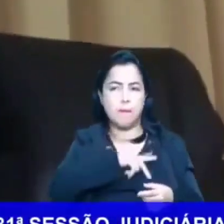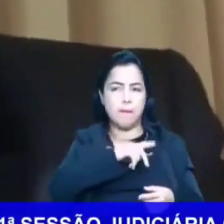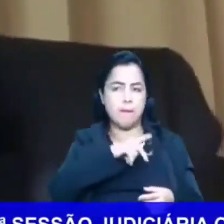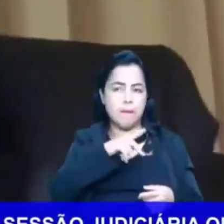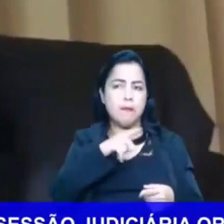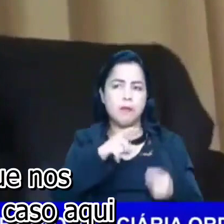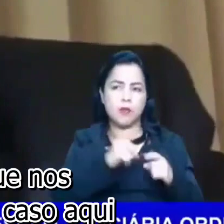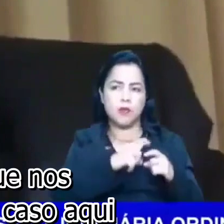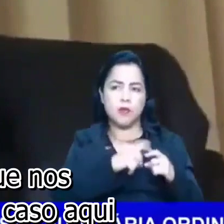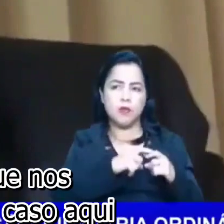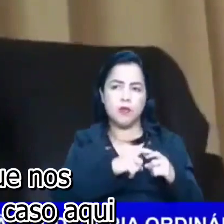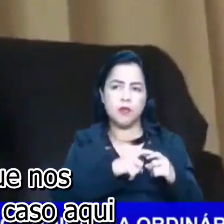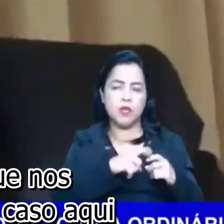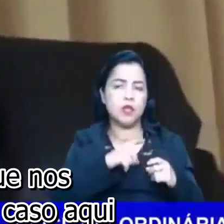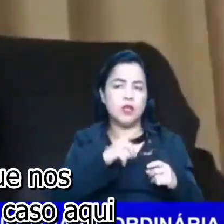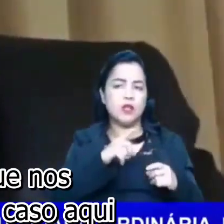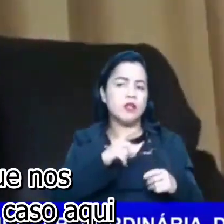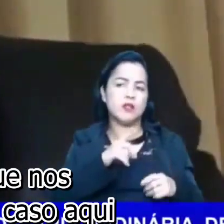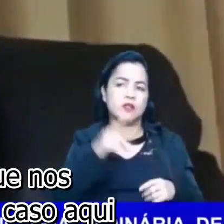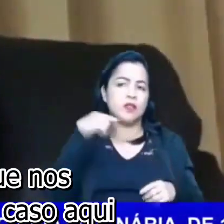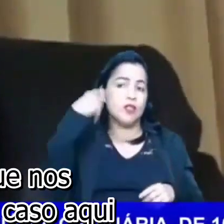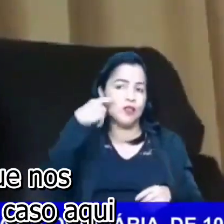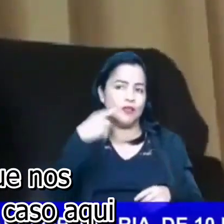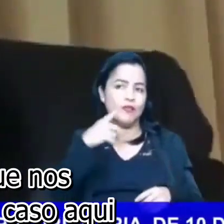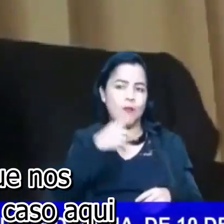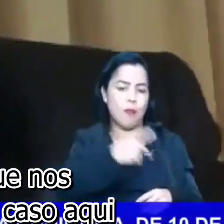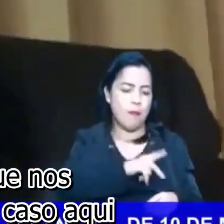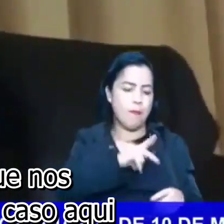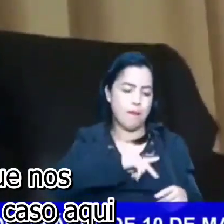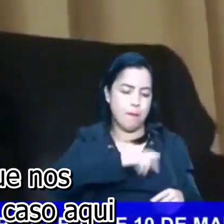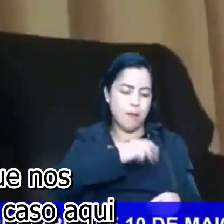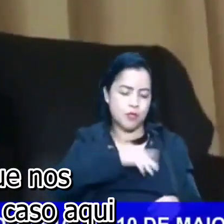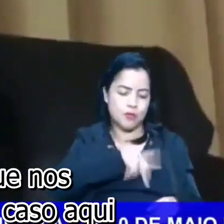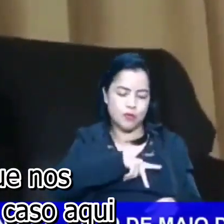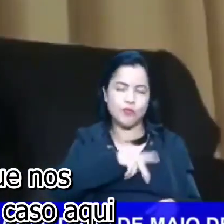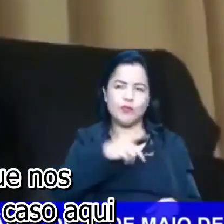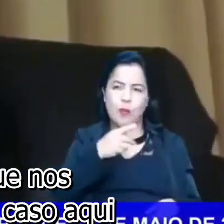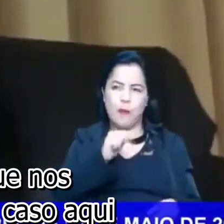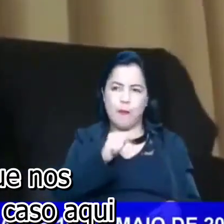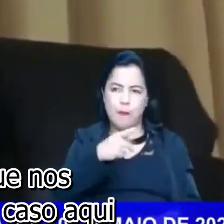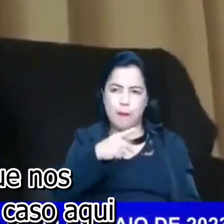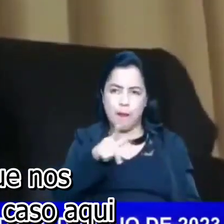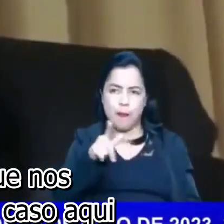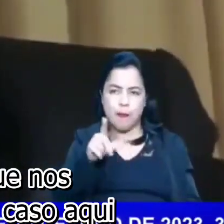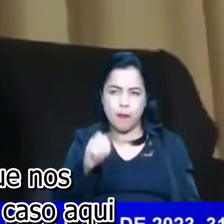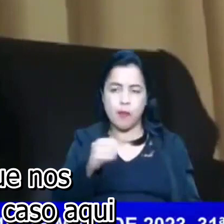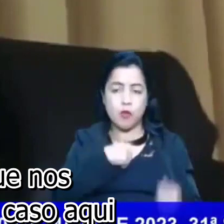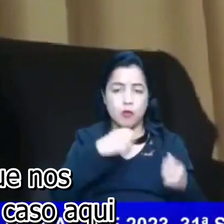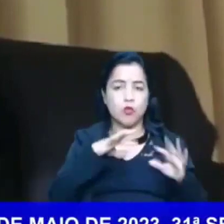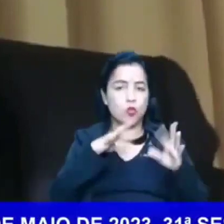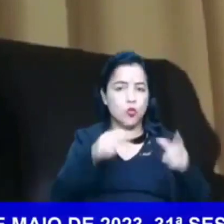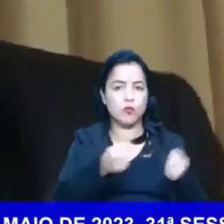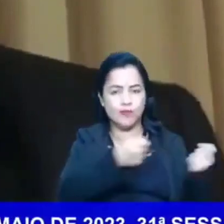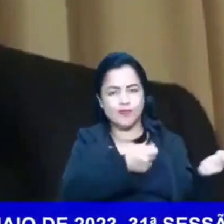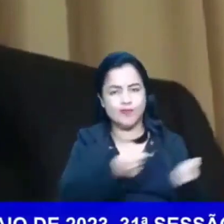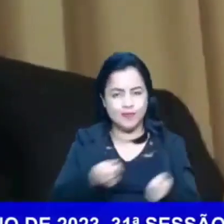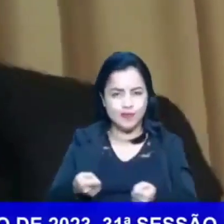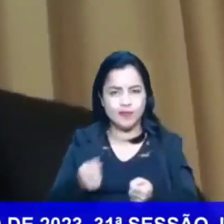advogado, boa tarde a todos os servidores, a todos que nos acompanham. Senhor presidente, no presente caso aqui,